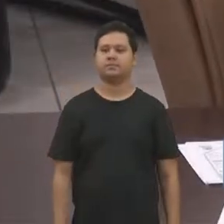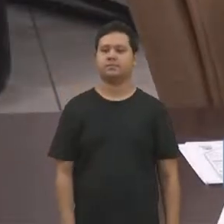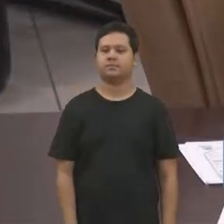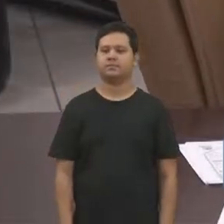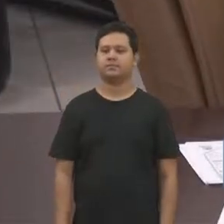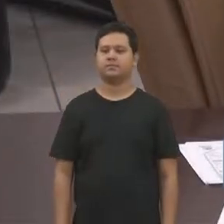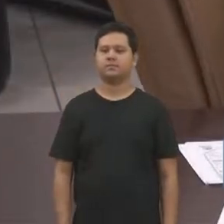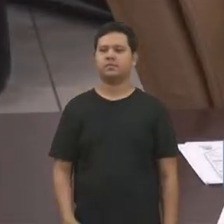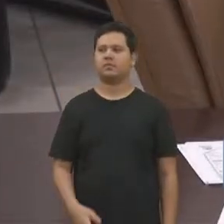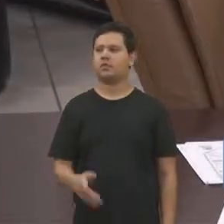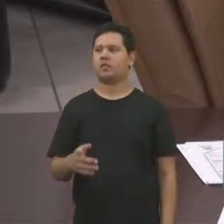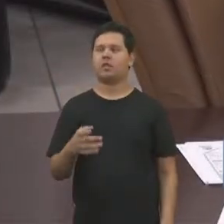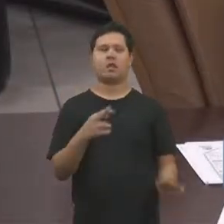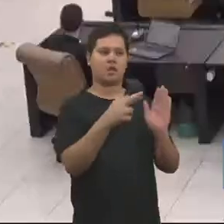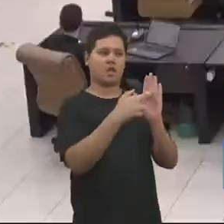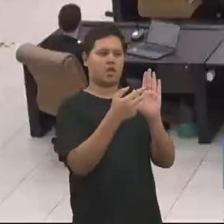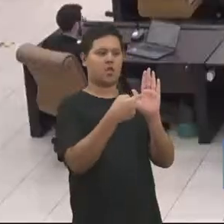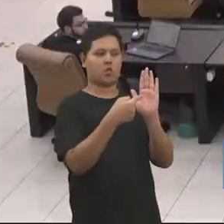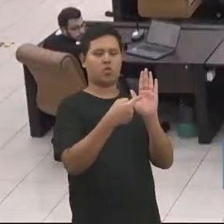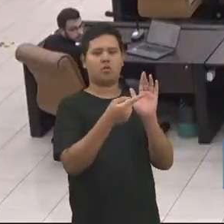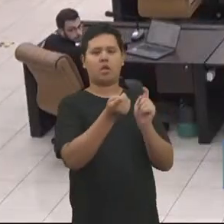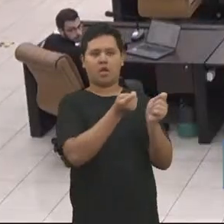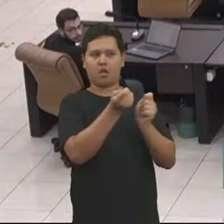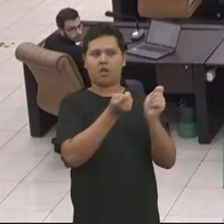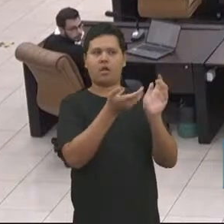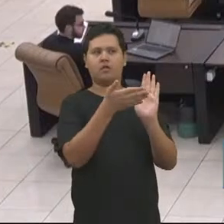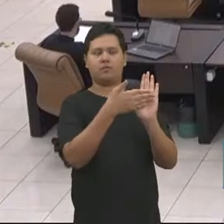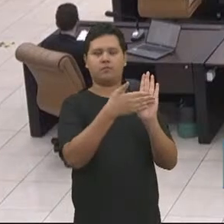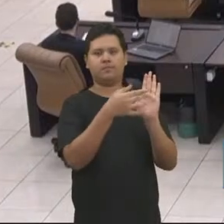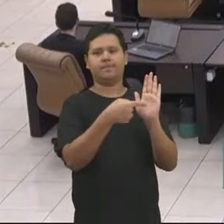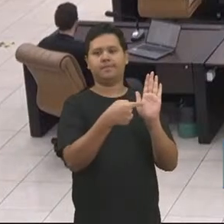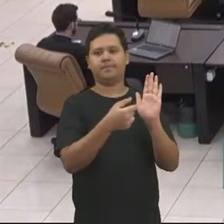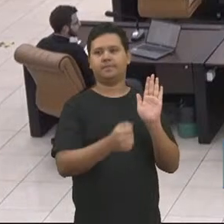Da Controladoria. Da Controladoria.